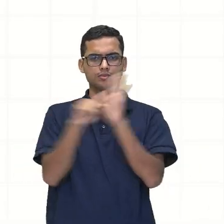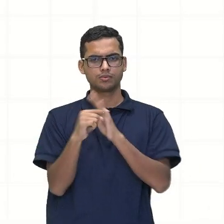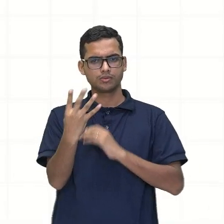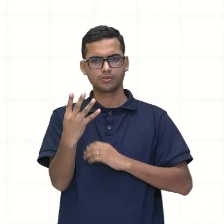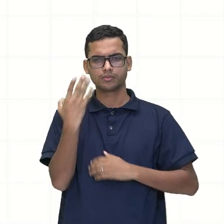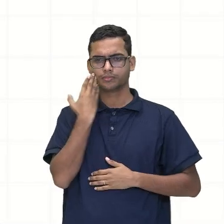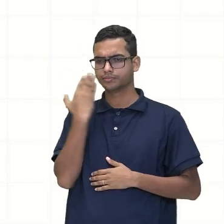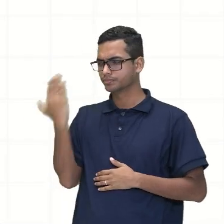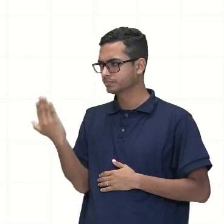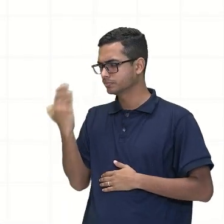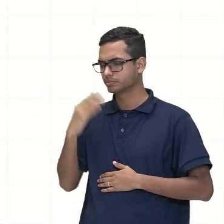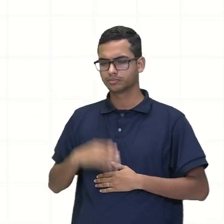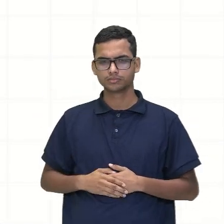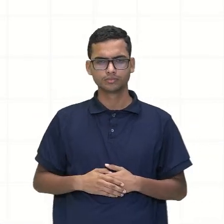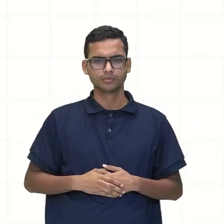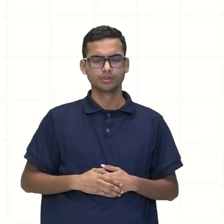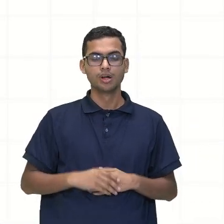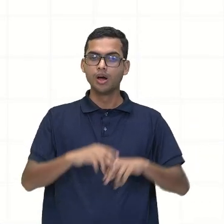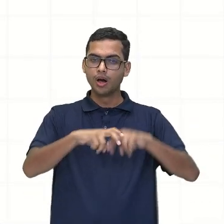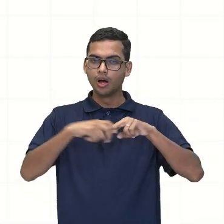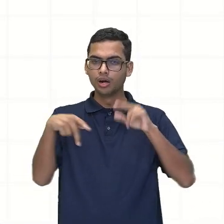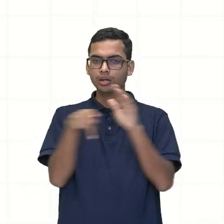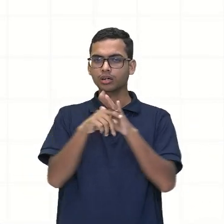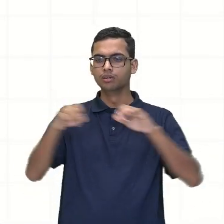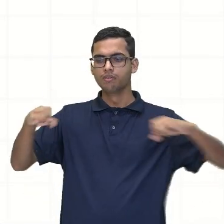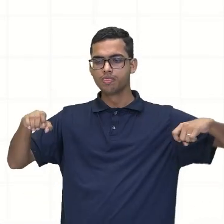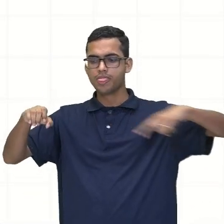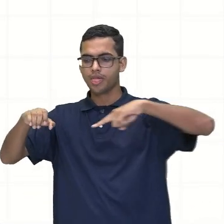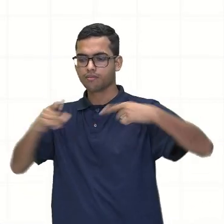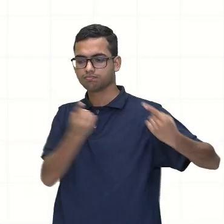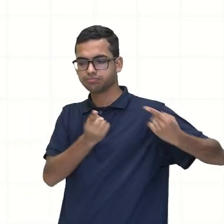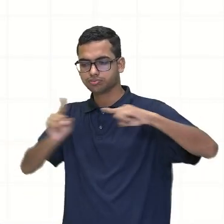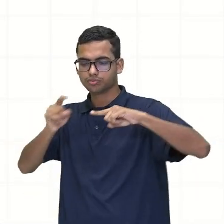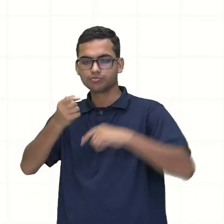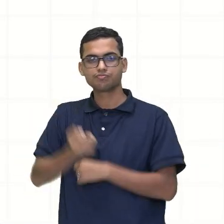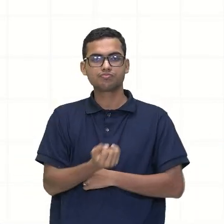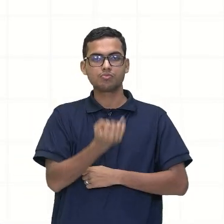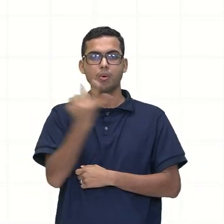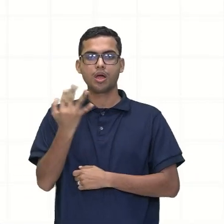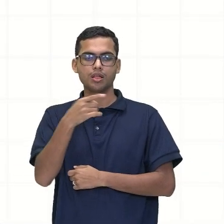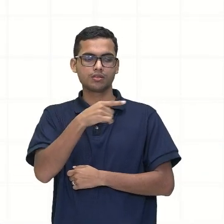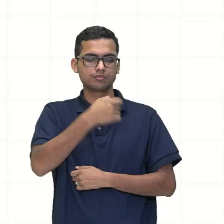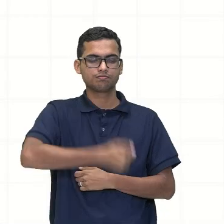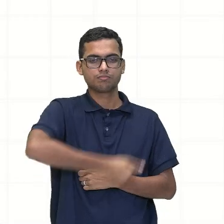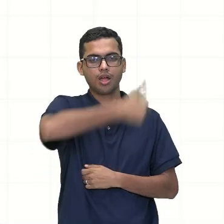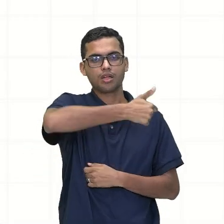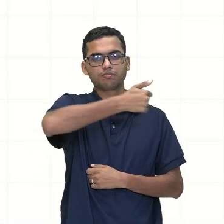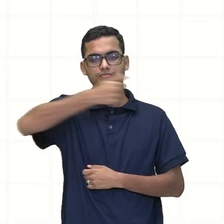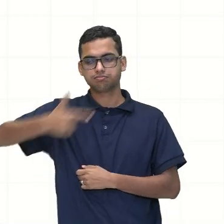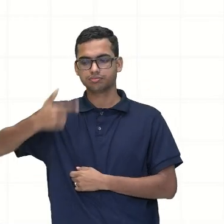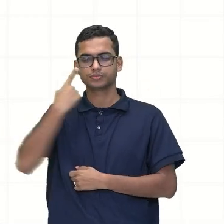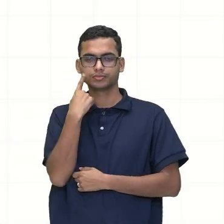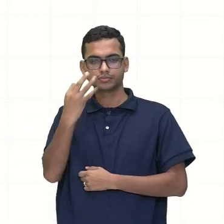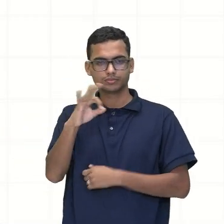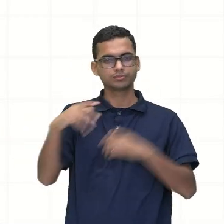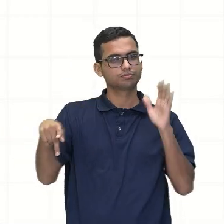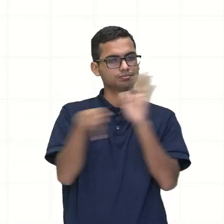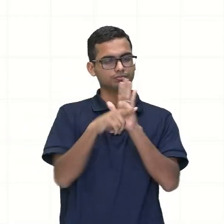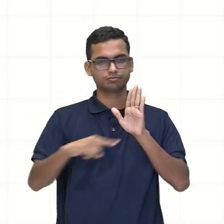Por quê? Porque ele mais sofreu gol do que fez. Então, meu saldo é